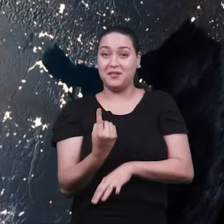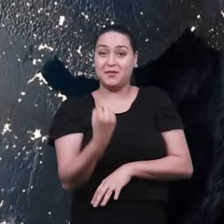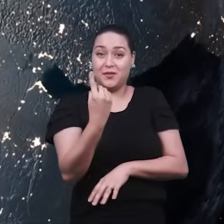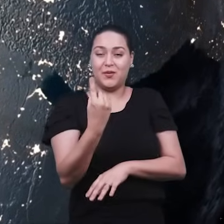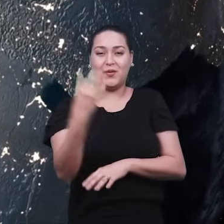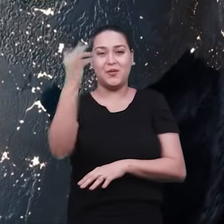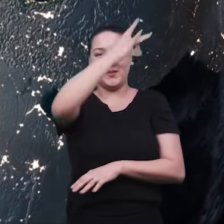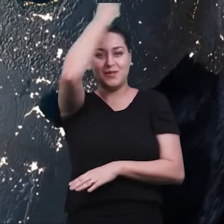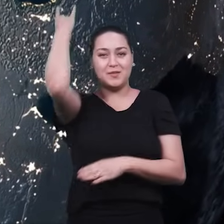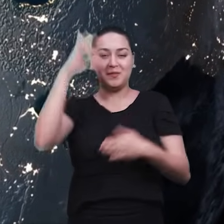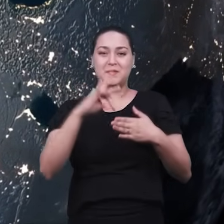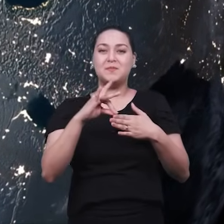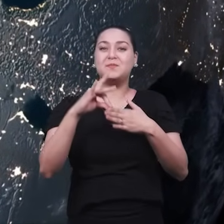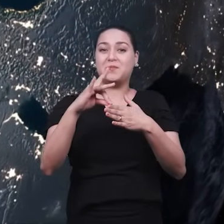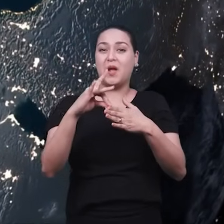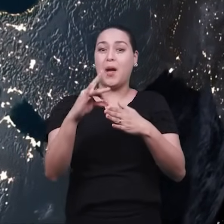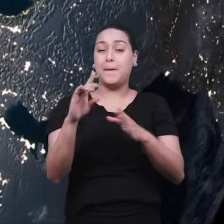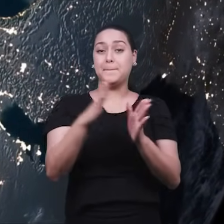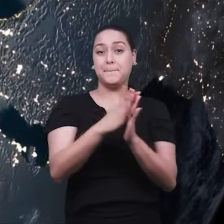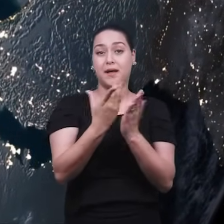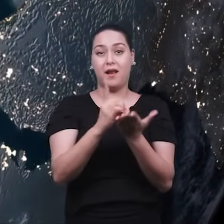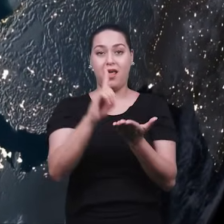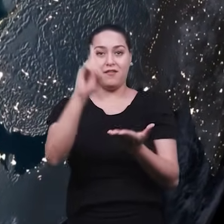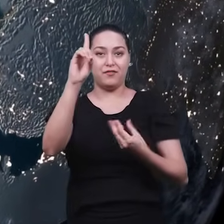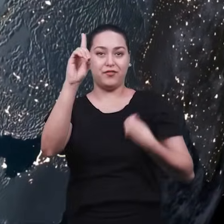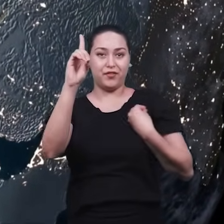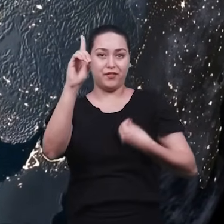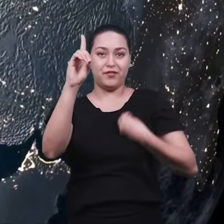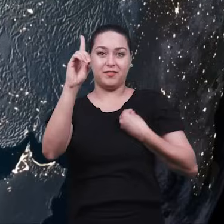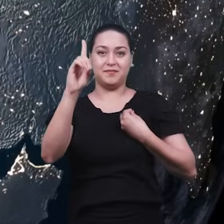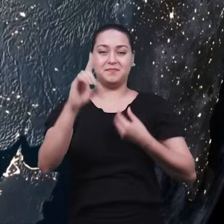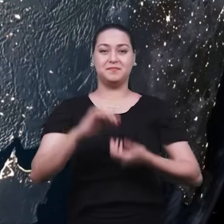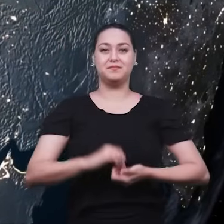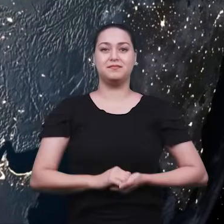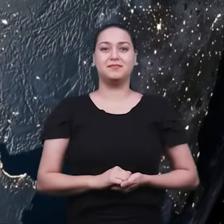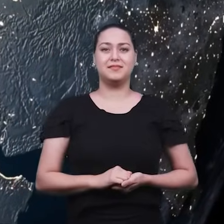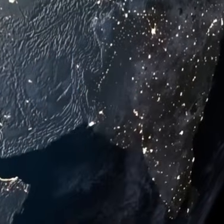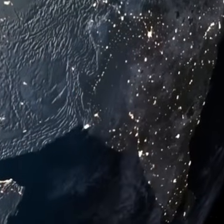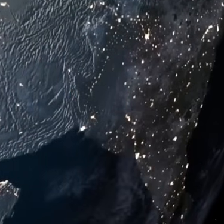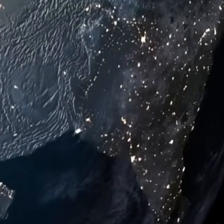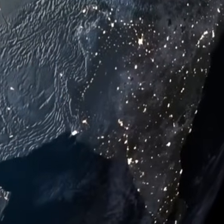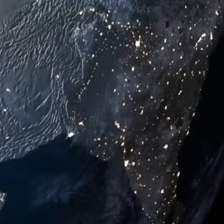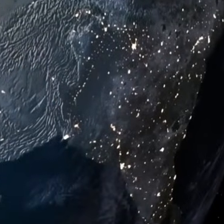do Espírito Santo de Deus e unidas pela Palavra Viva.